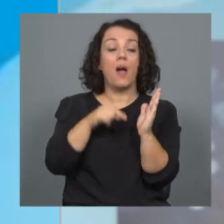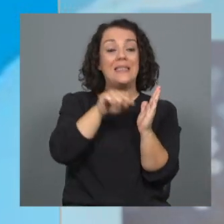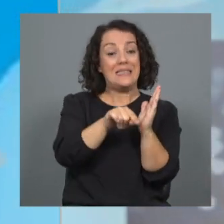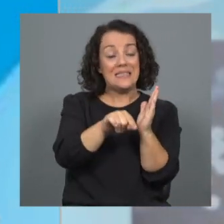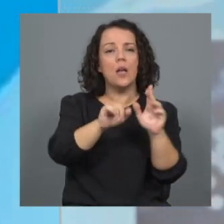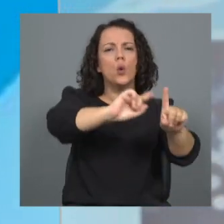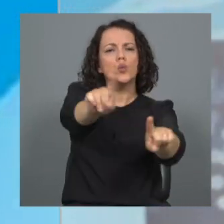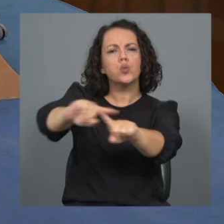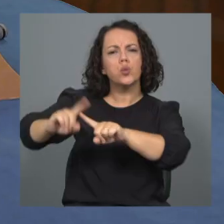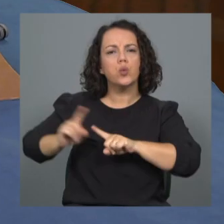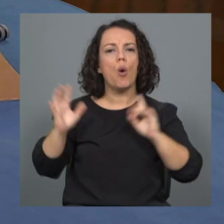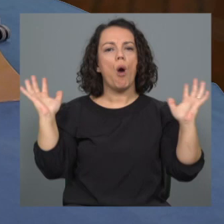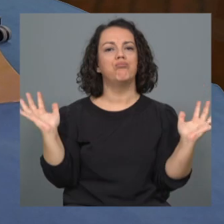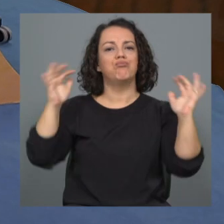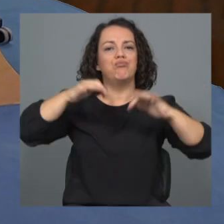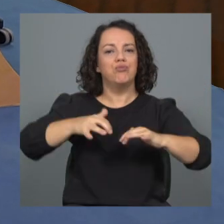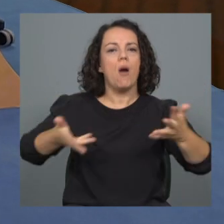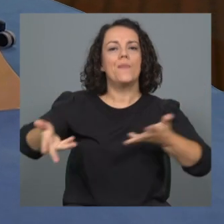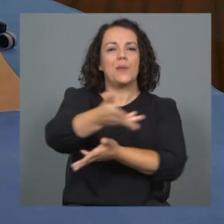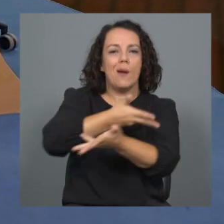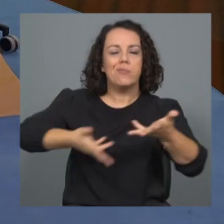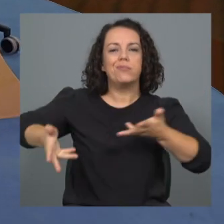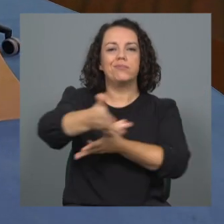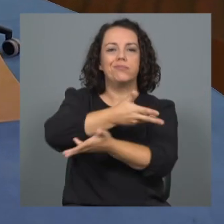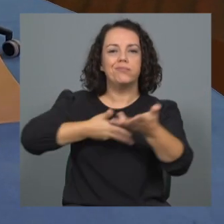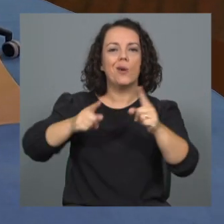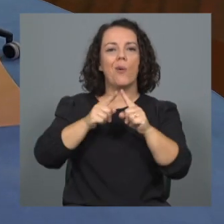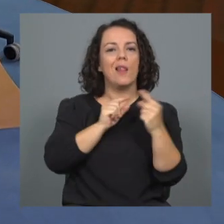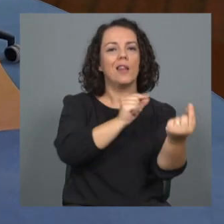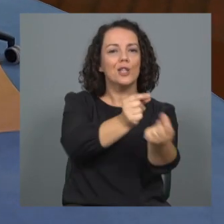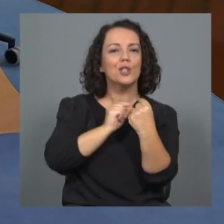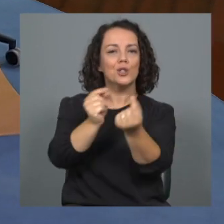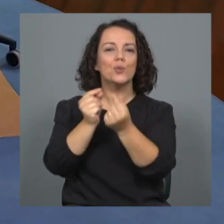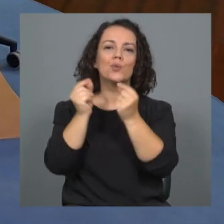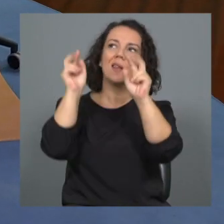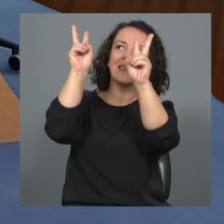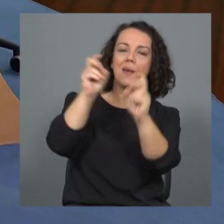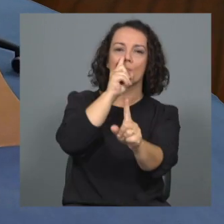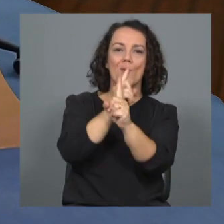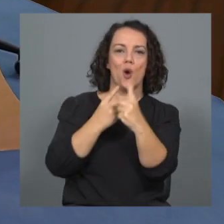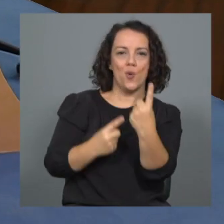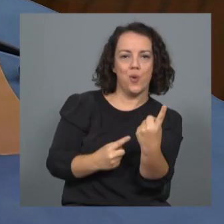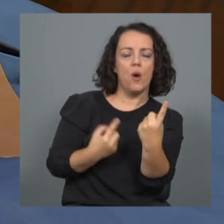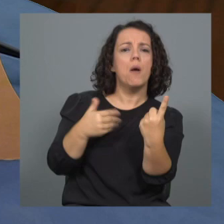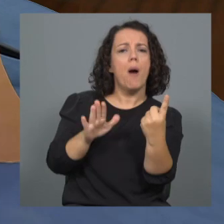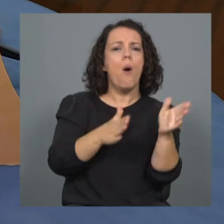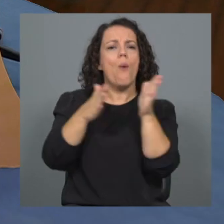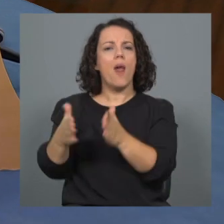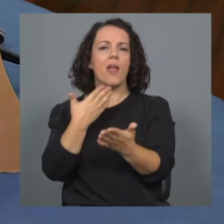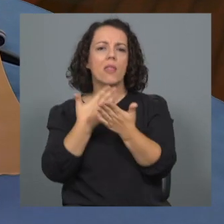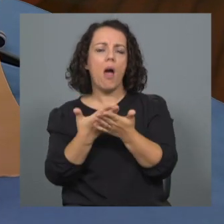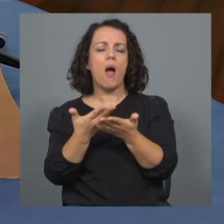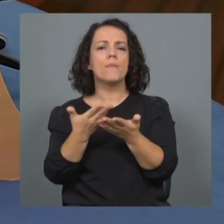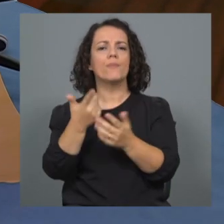de partilhar e de pôr todos nas suas diferenças a discutir um tema comum, mas também acaba por ser uma forma de partilha